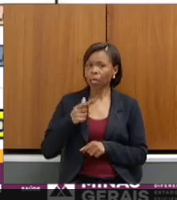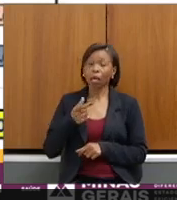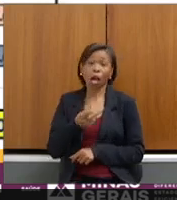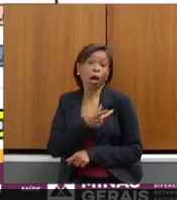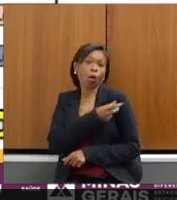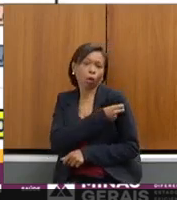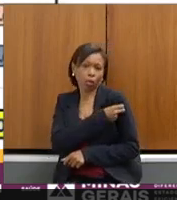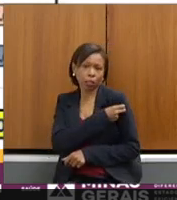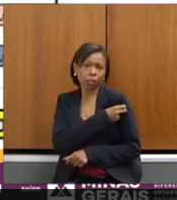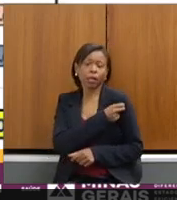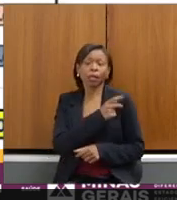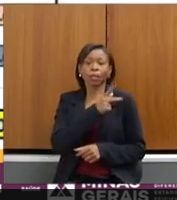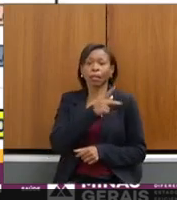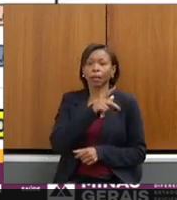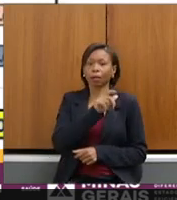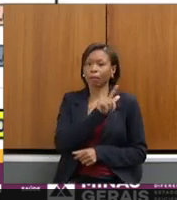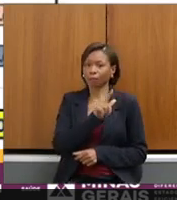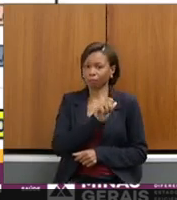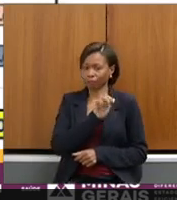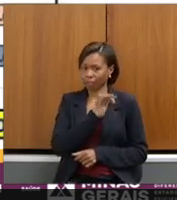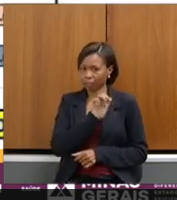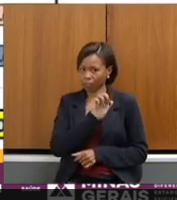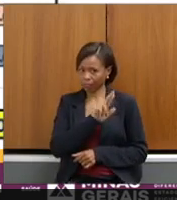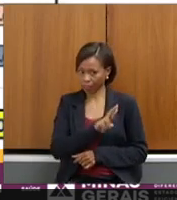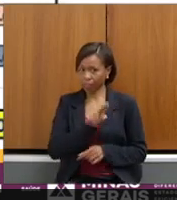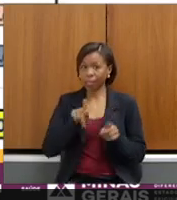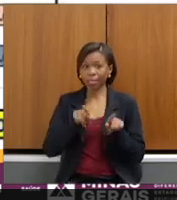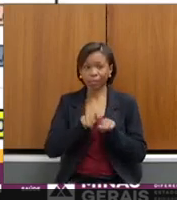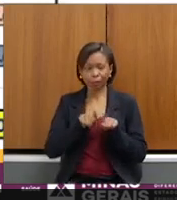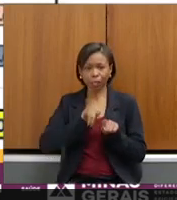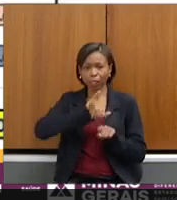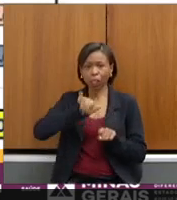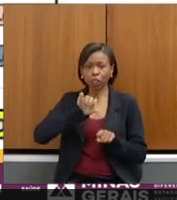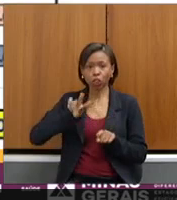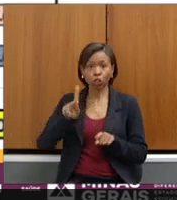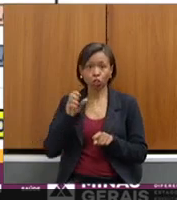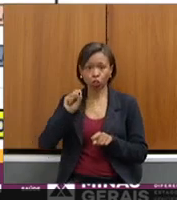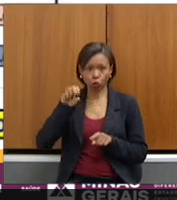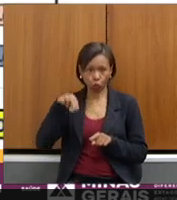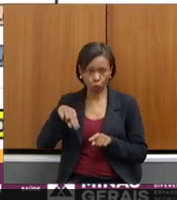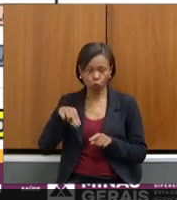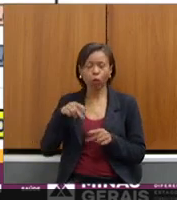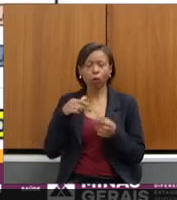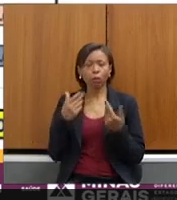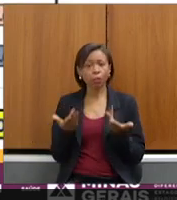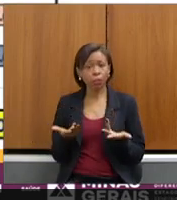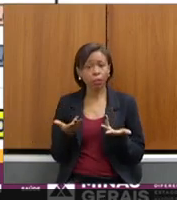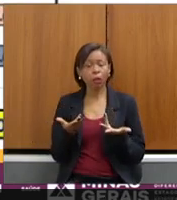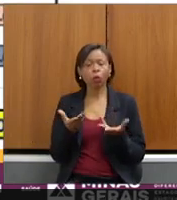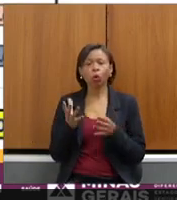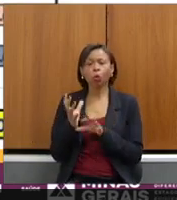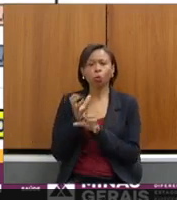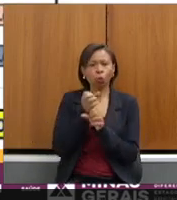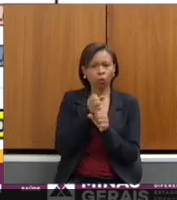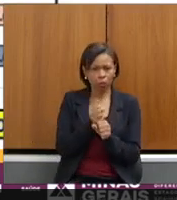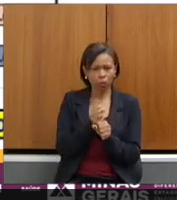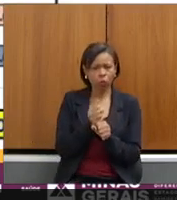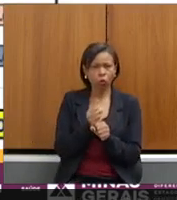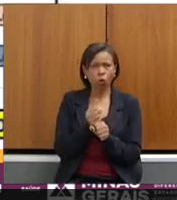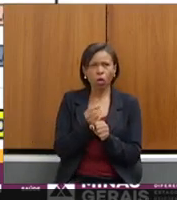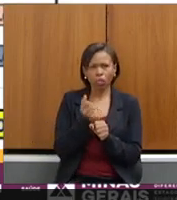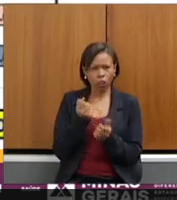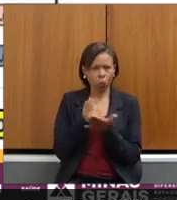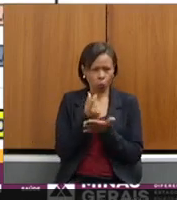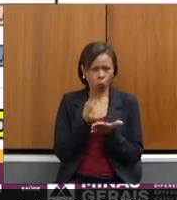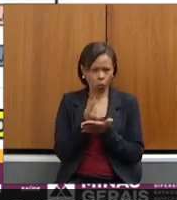doses da fazer e as doses da Jansen então do ponto de vista quantitativo de aquisição do ministério Teoricamente